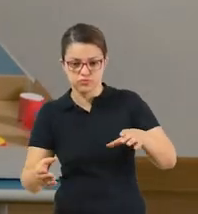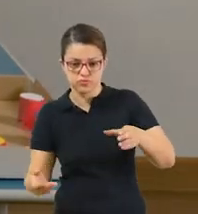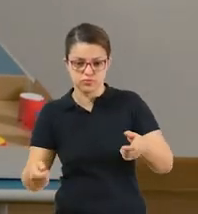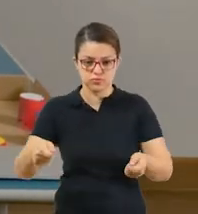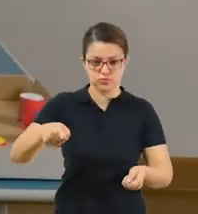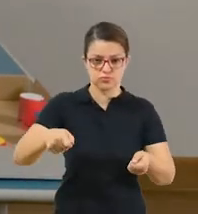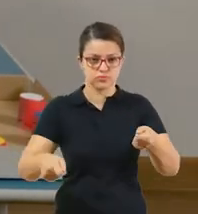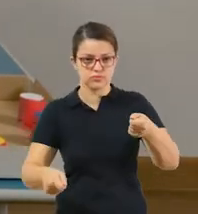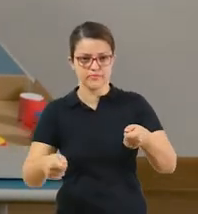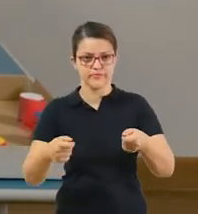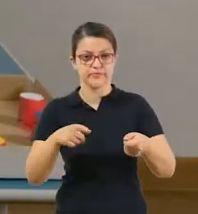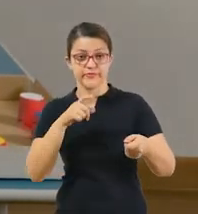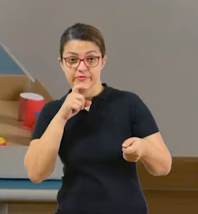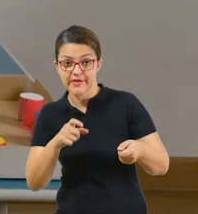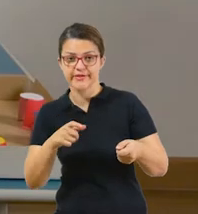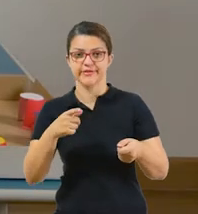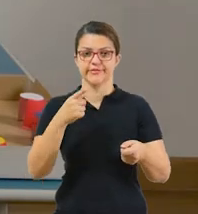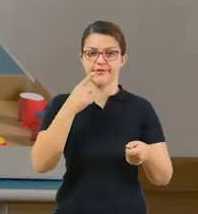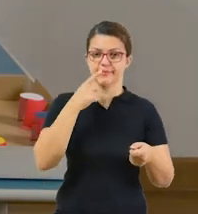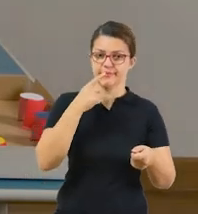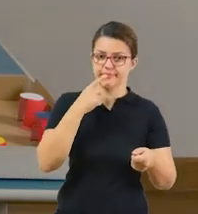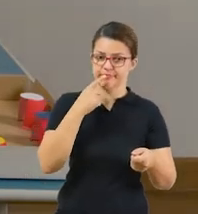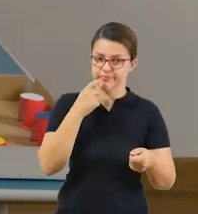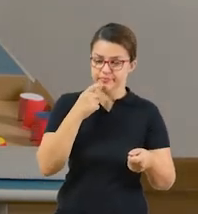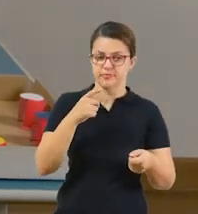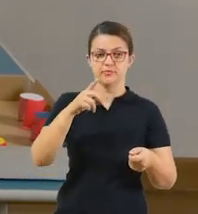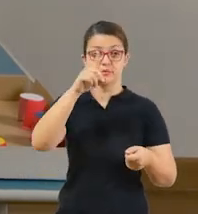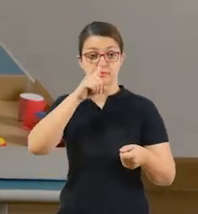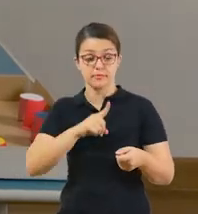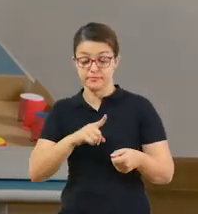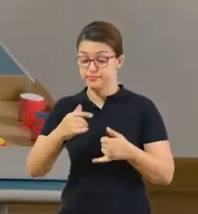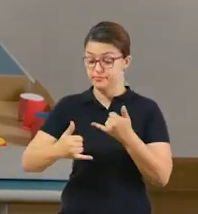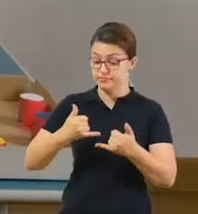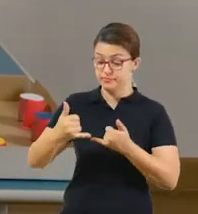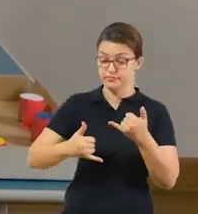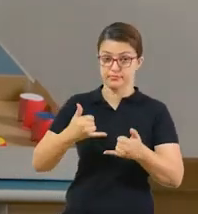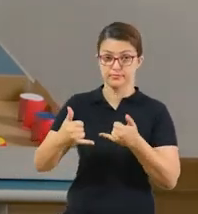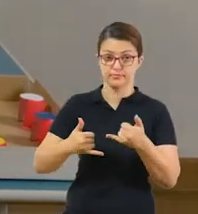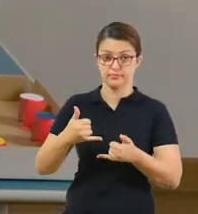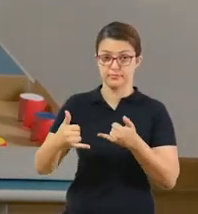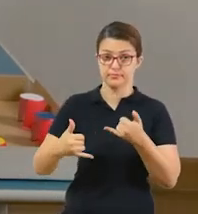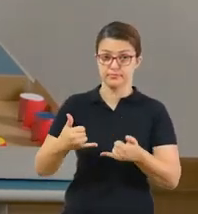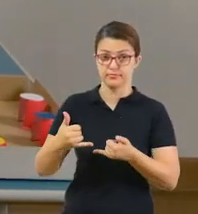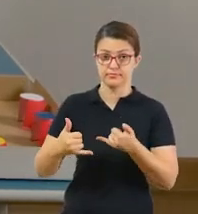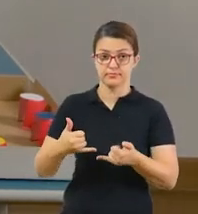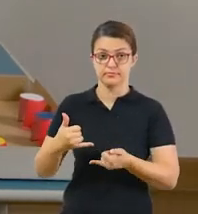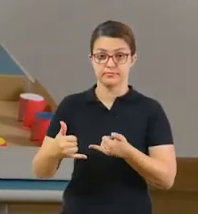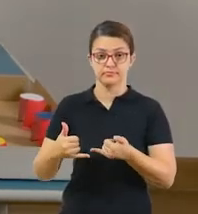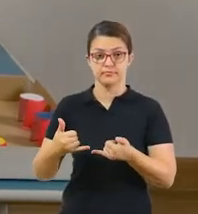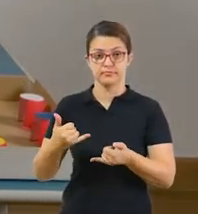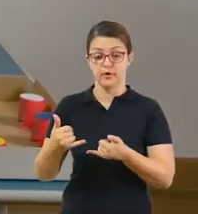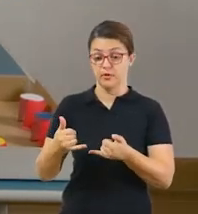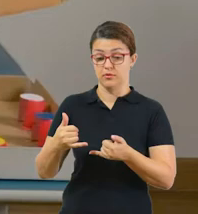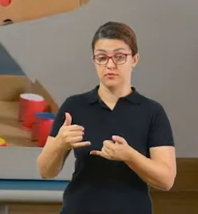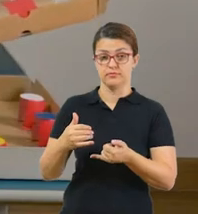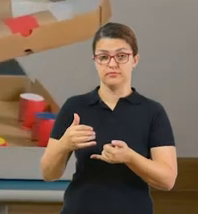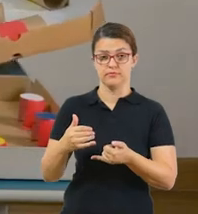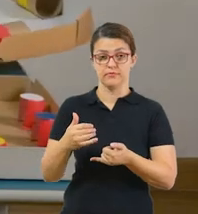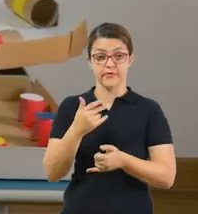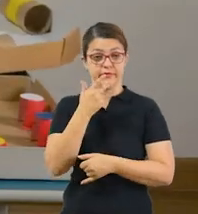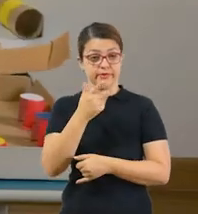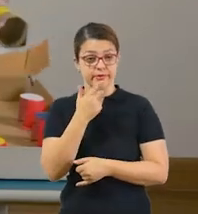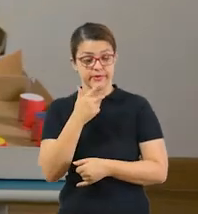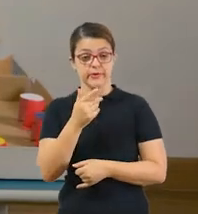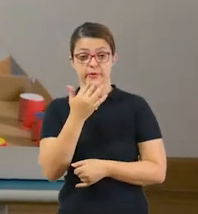rápida também. Né? Verde, vermelho, amarelo. E aí você vai brincando com ela, ela vai pegando o jeitinho e